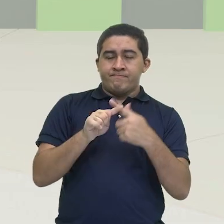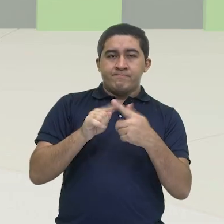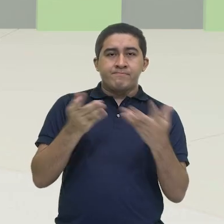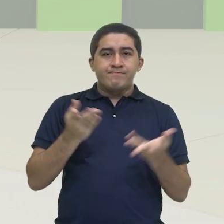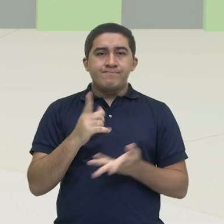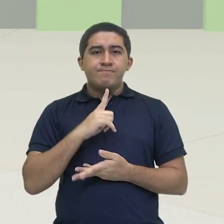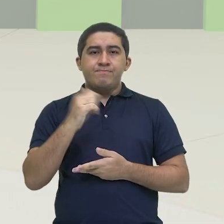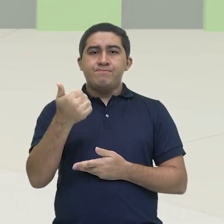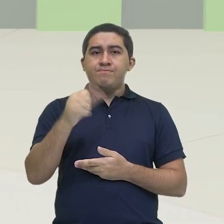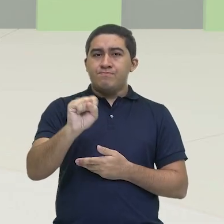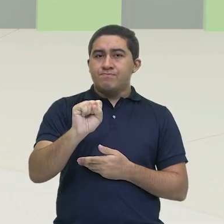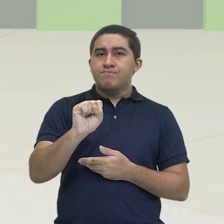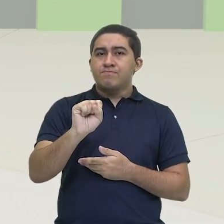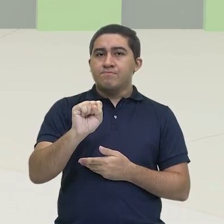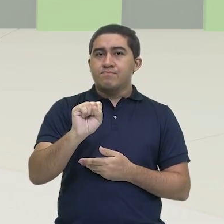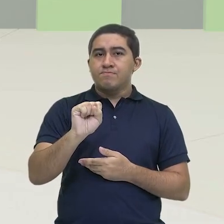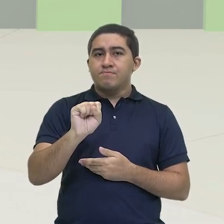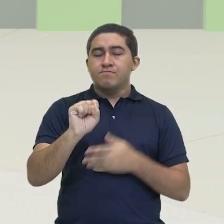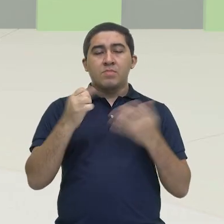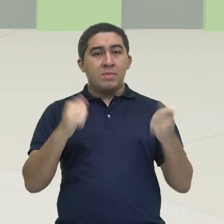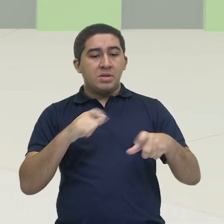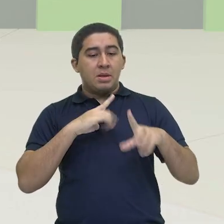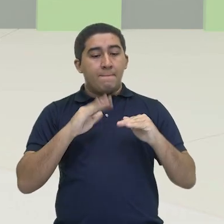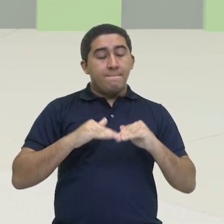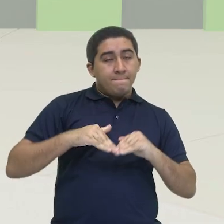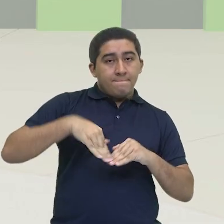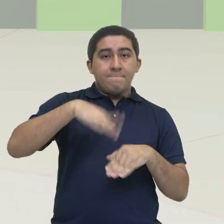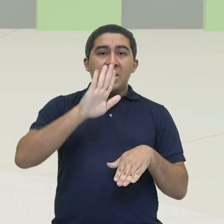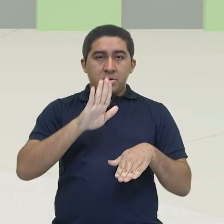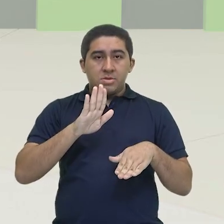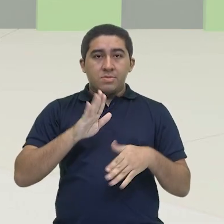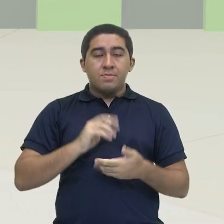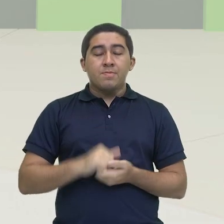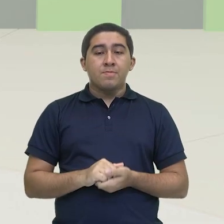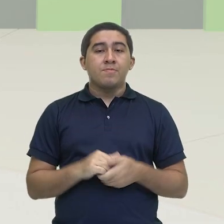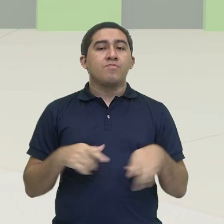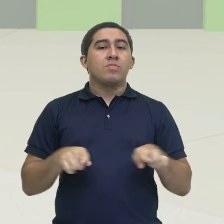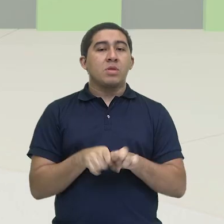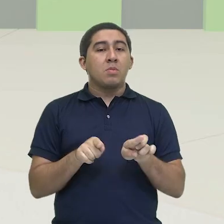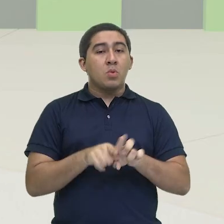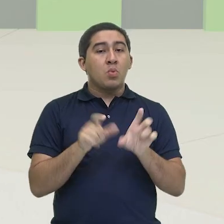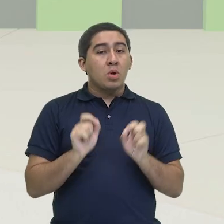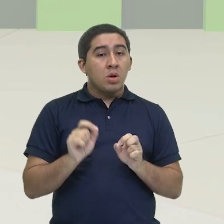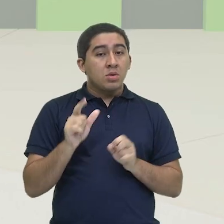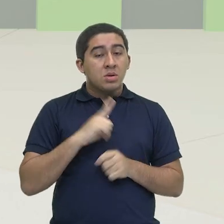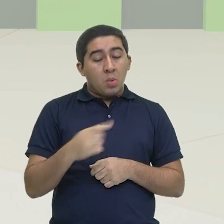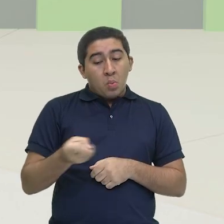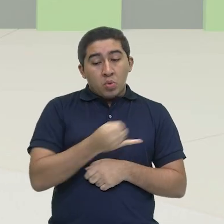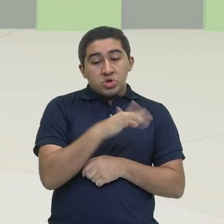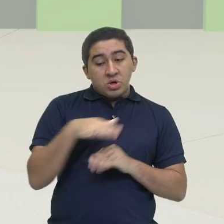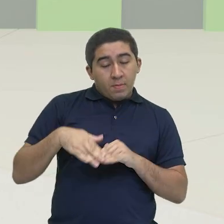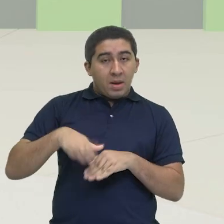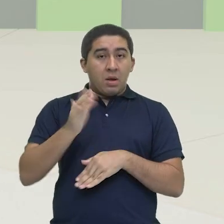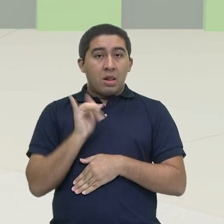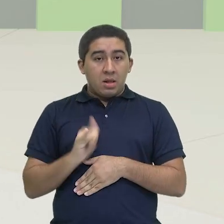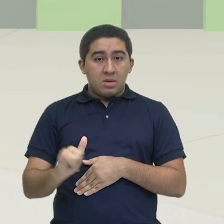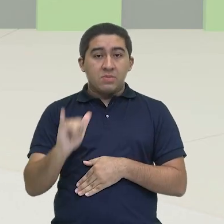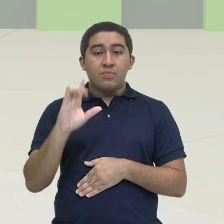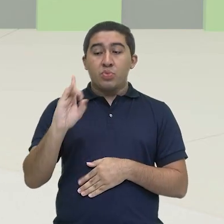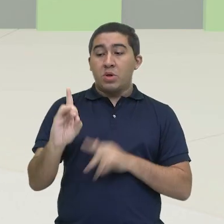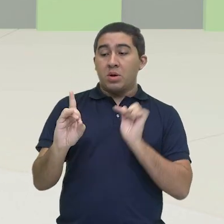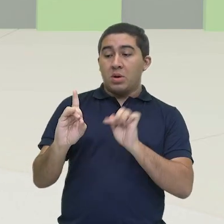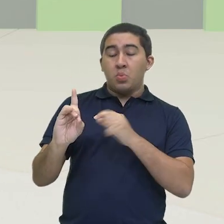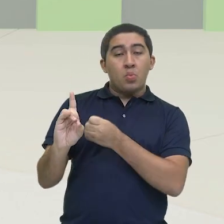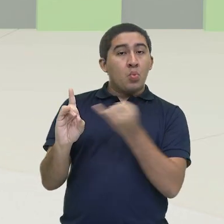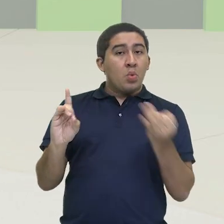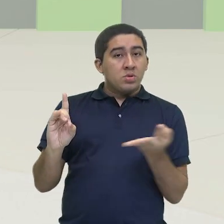são os 18 elétrons. Então, é necessário ter mais um quartinho. E um quarto que cabe bastante elétrons, que é o D. O D cabe em